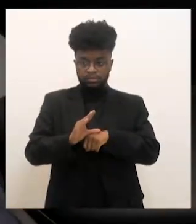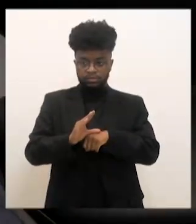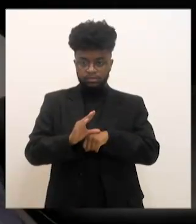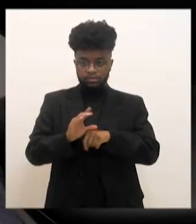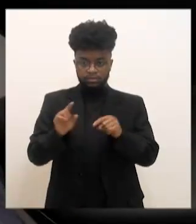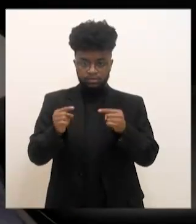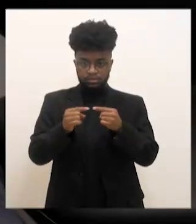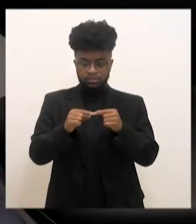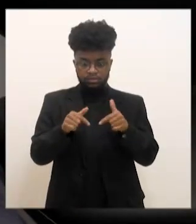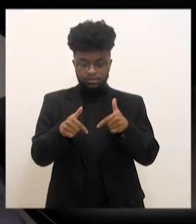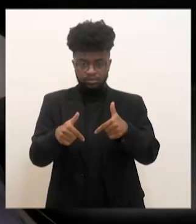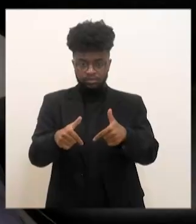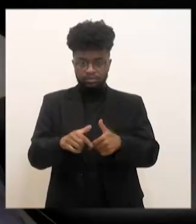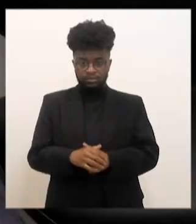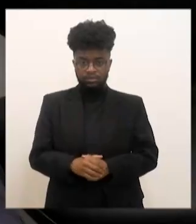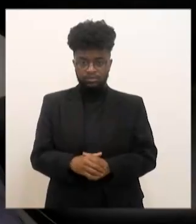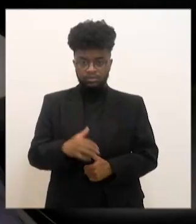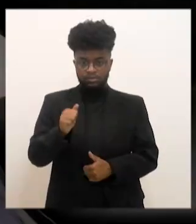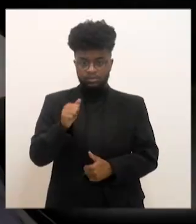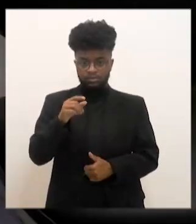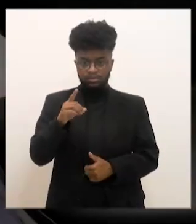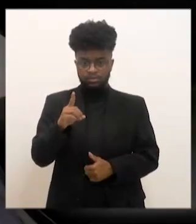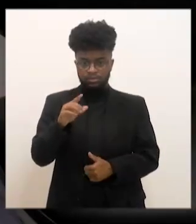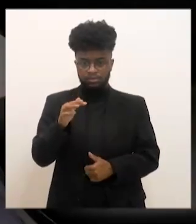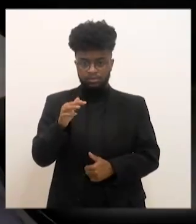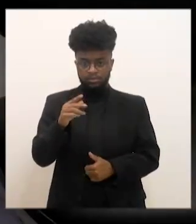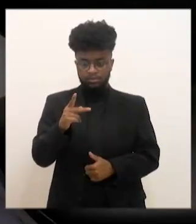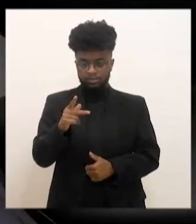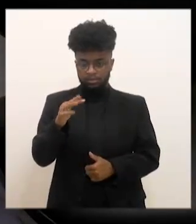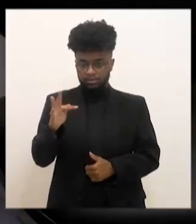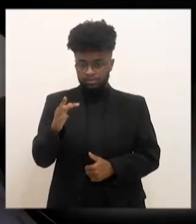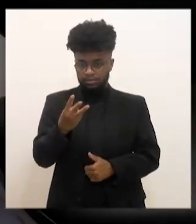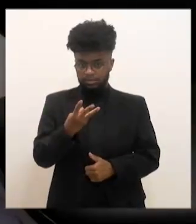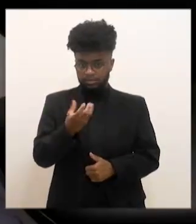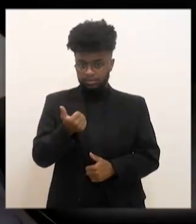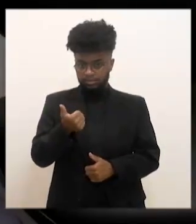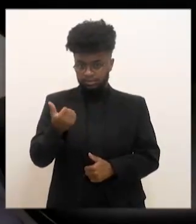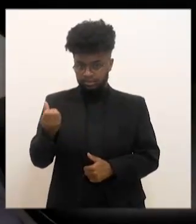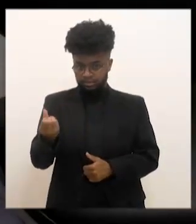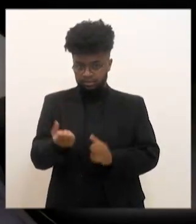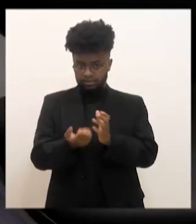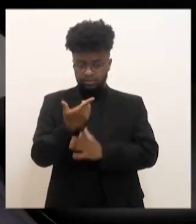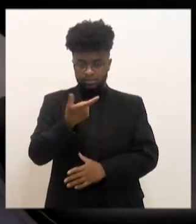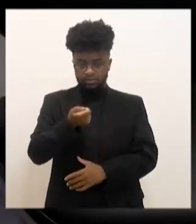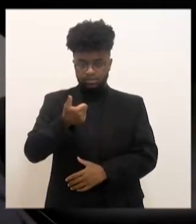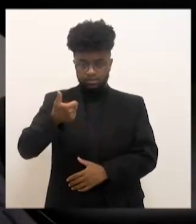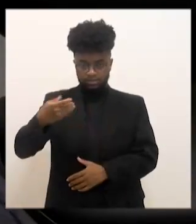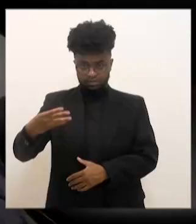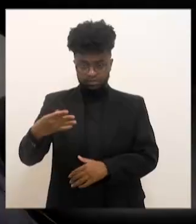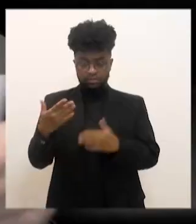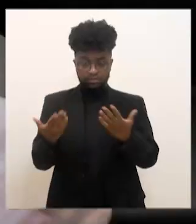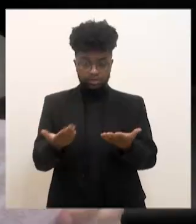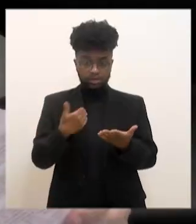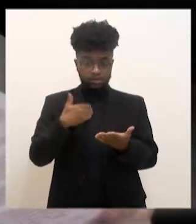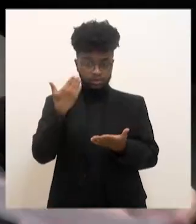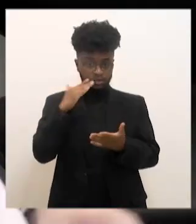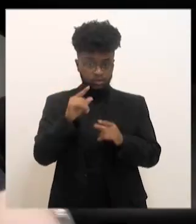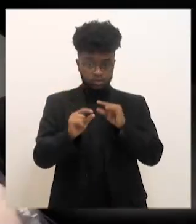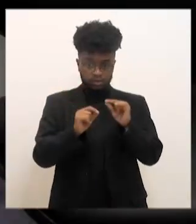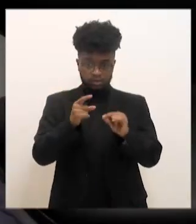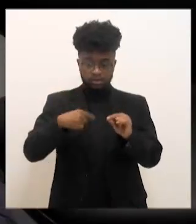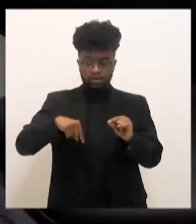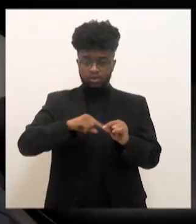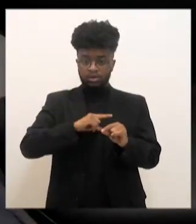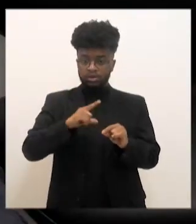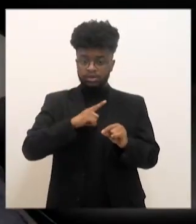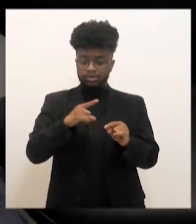medida. A DPF 316 de 2014. Então, eu entendo que aqui nós temos